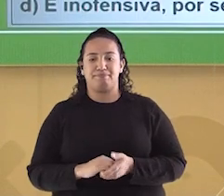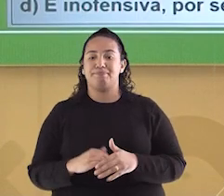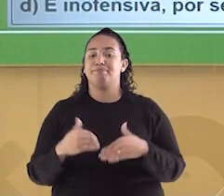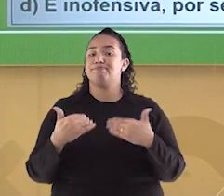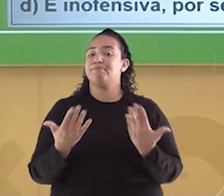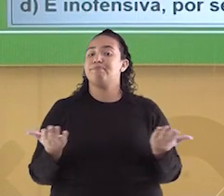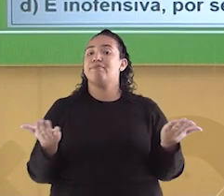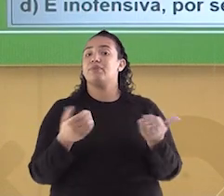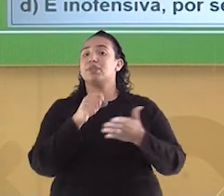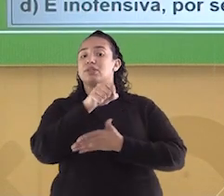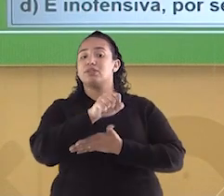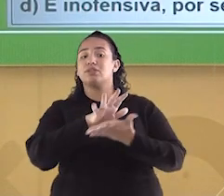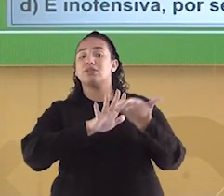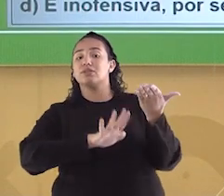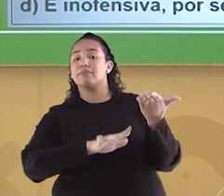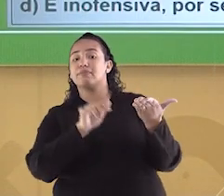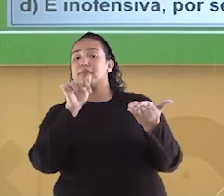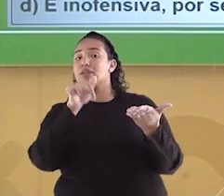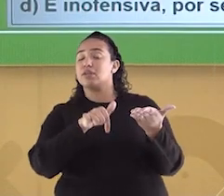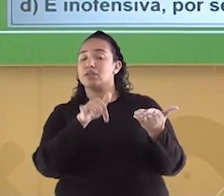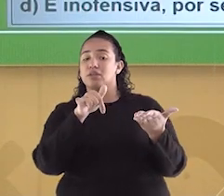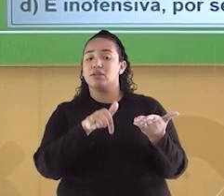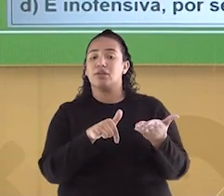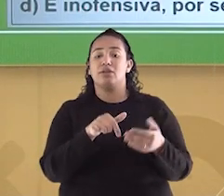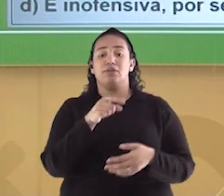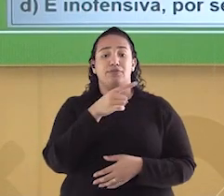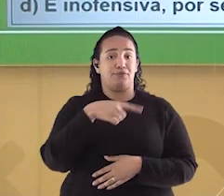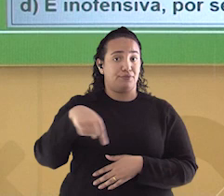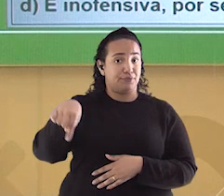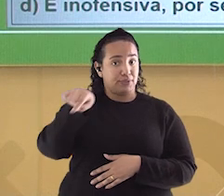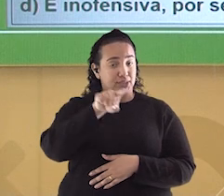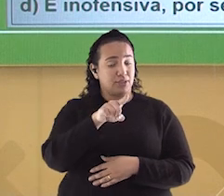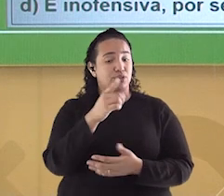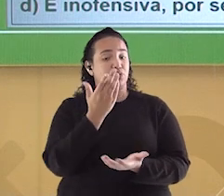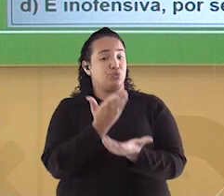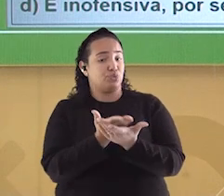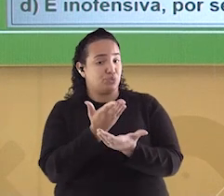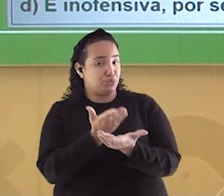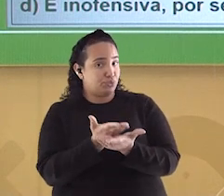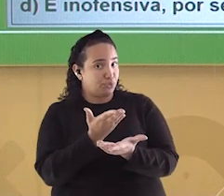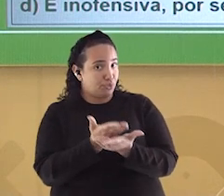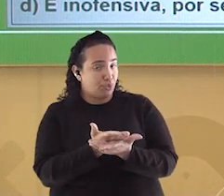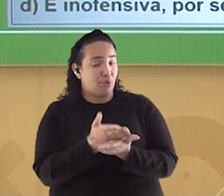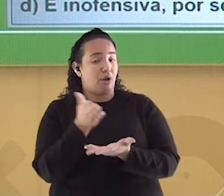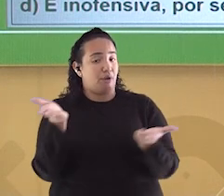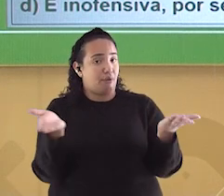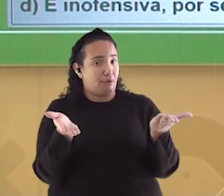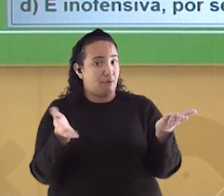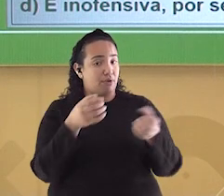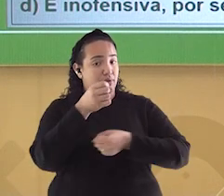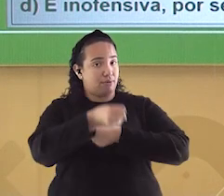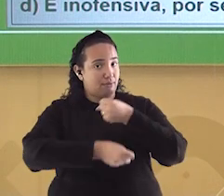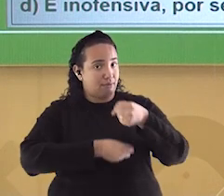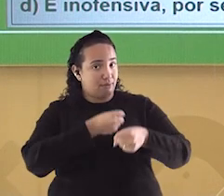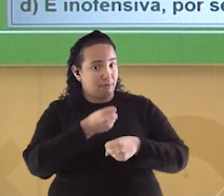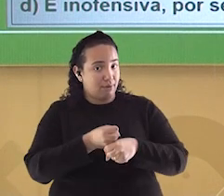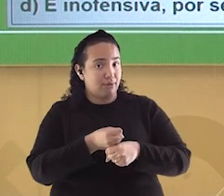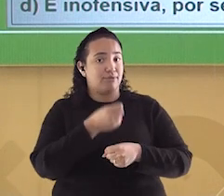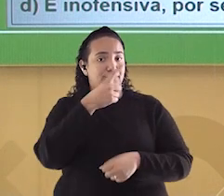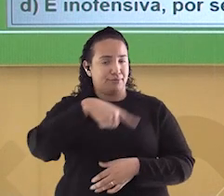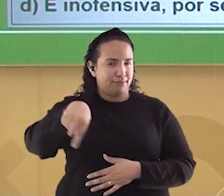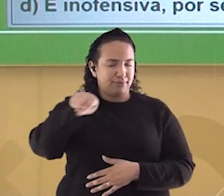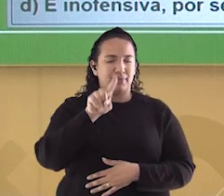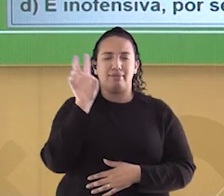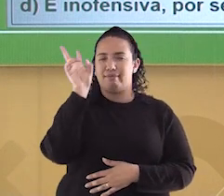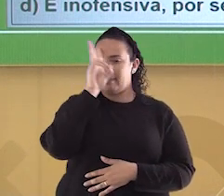E aqui a gente traz uma questão sobre um velho conhecido, principalmente de quem estudou esse ano, certo? O pessoal das escolas vai